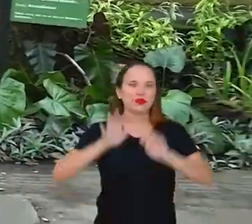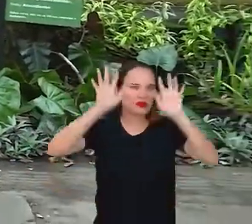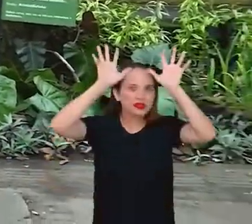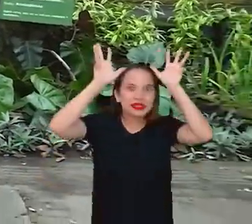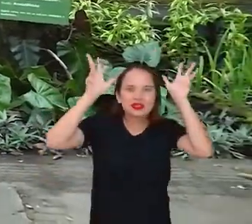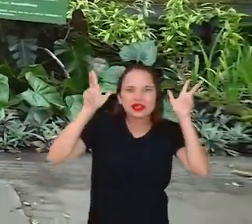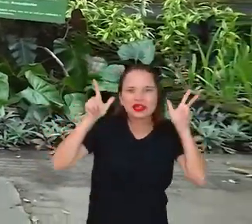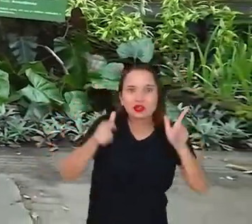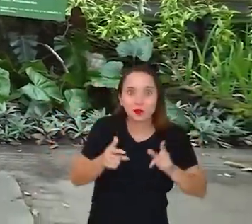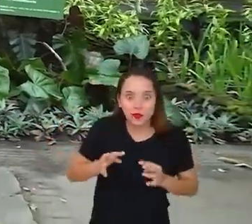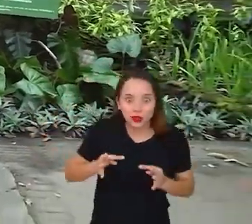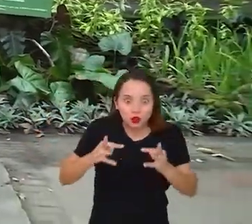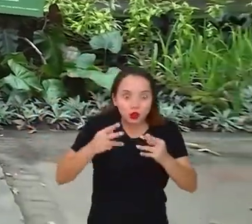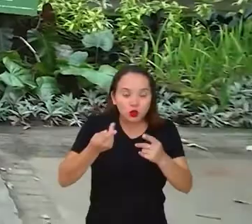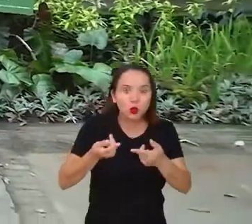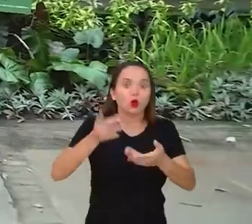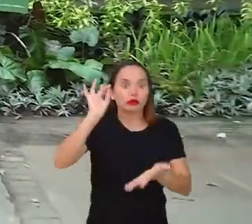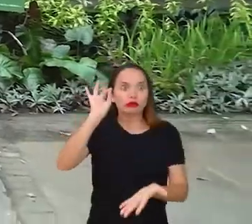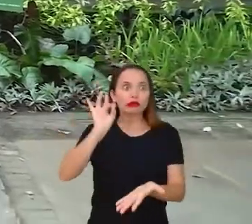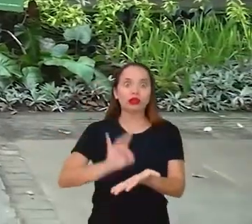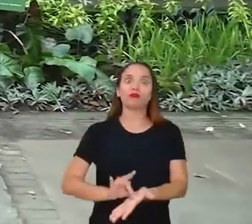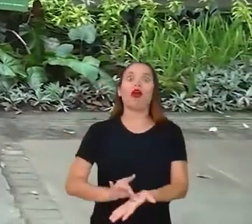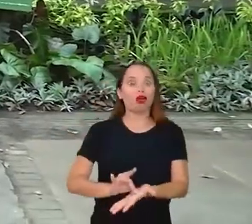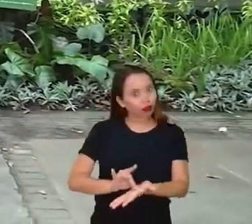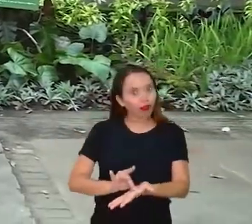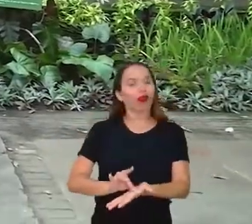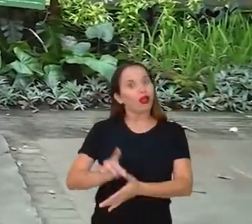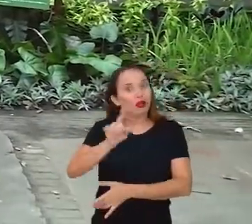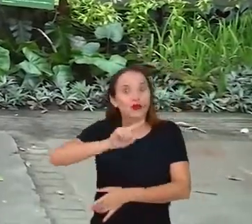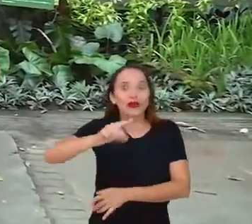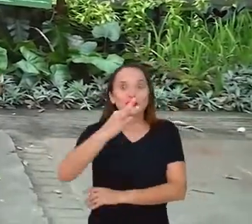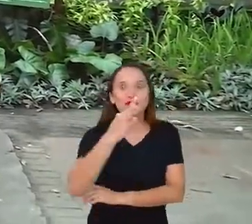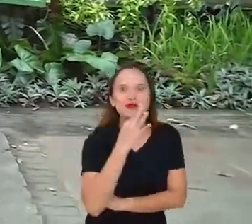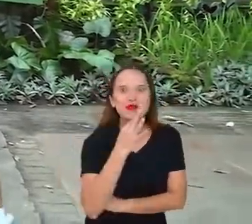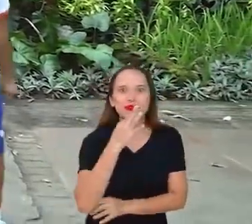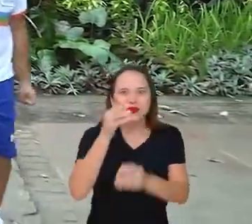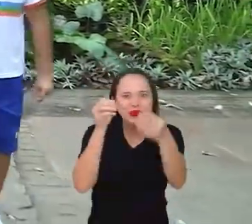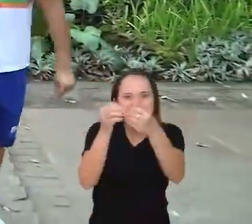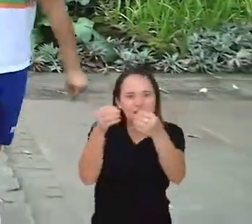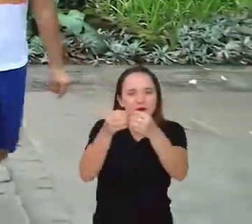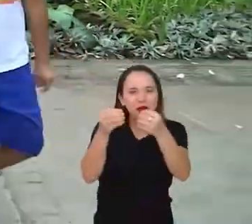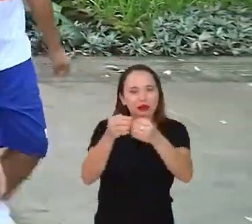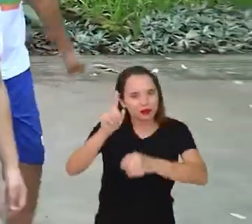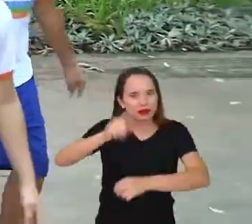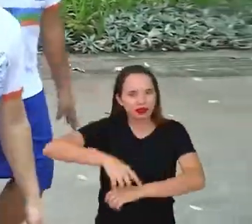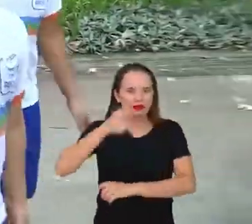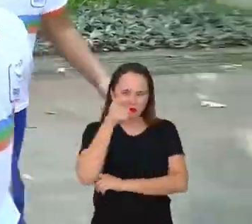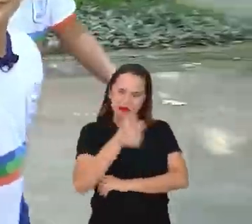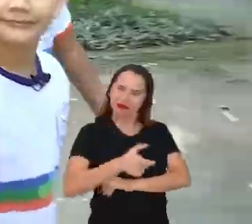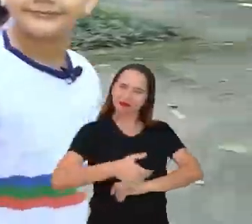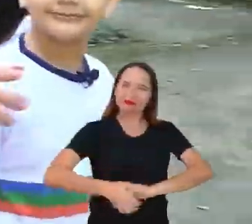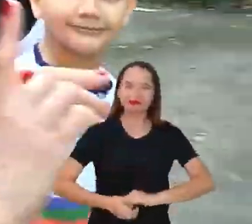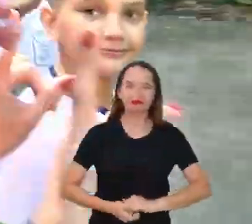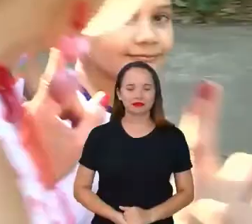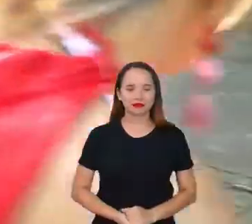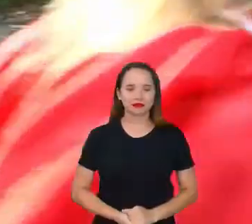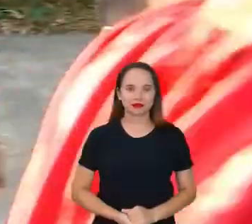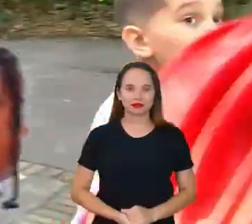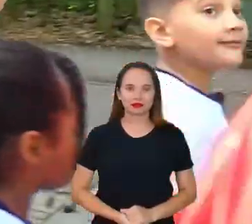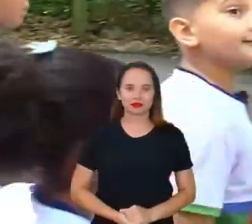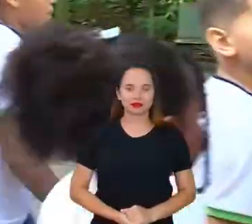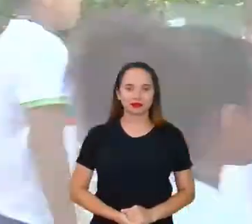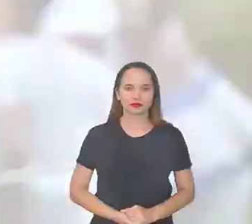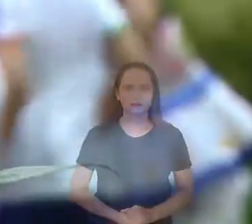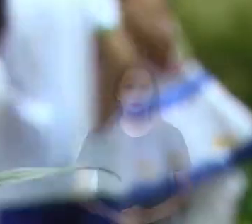animais todos ali de verdade para vocês conhecerem, não é? É muito interessante!